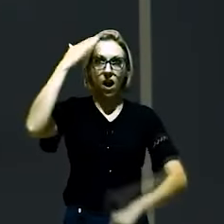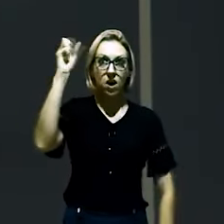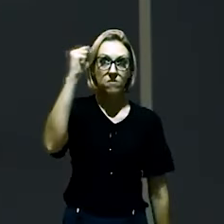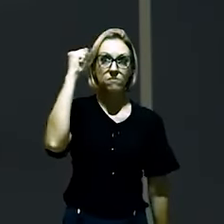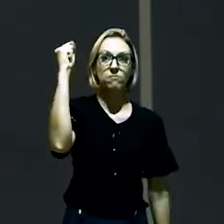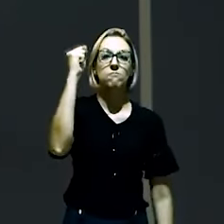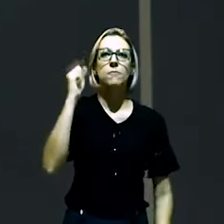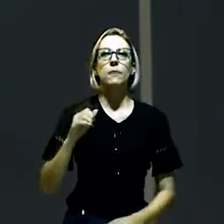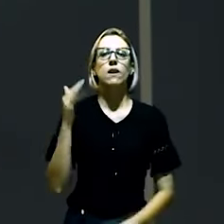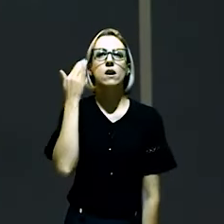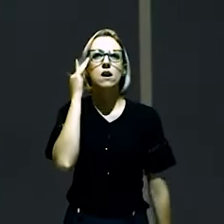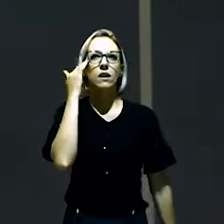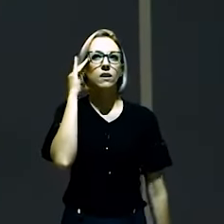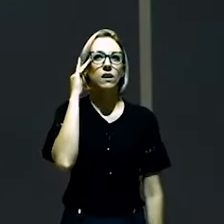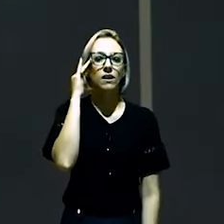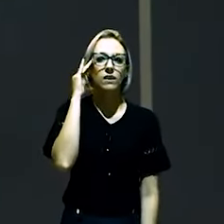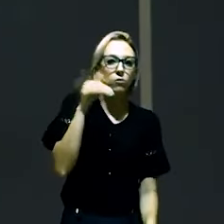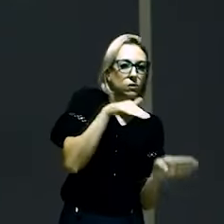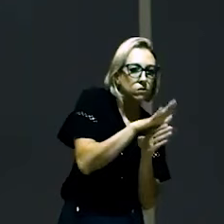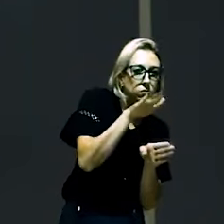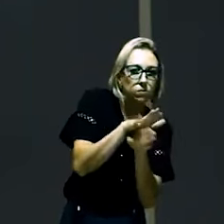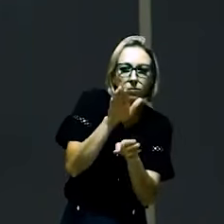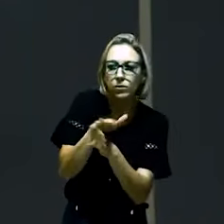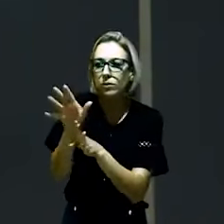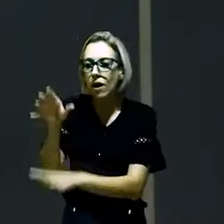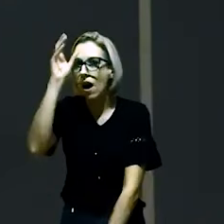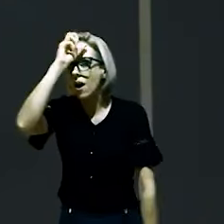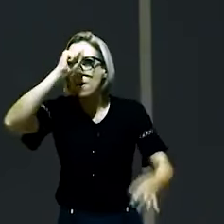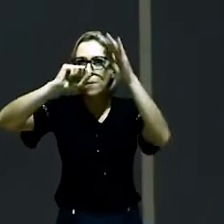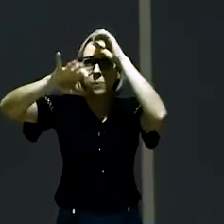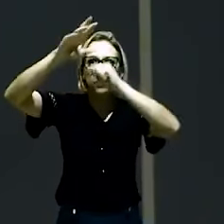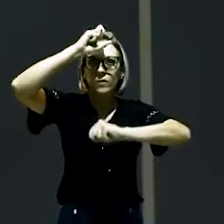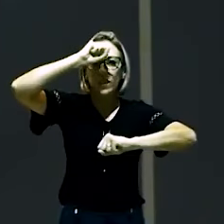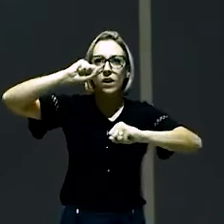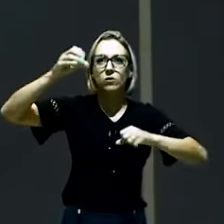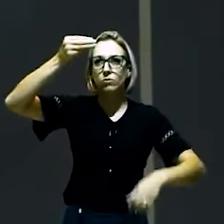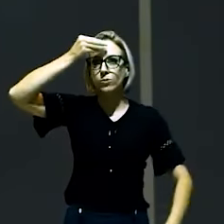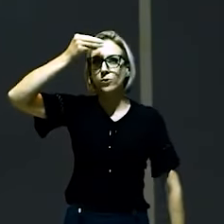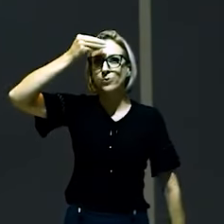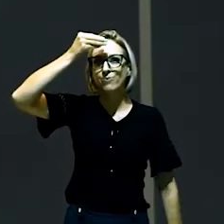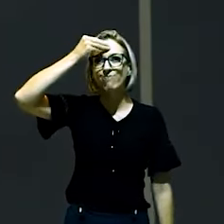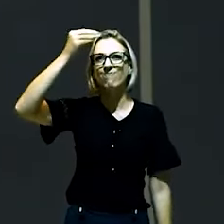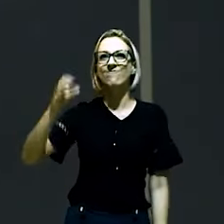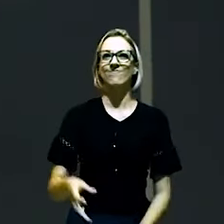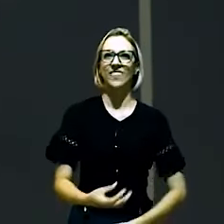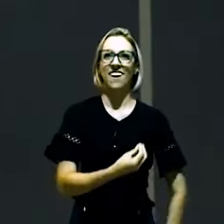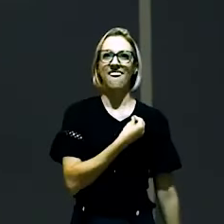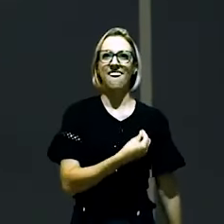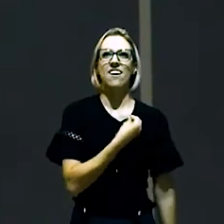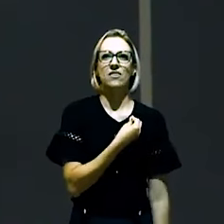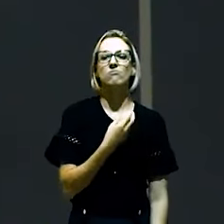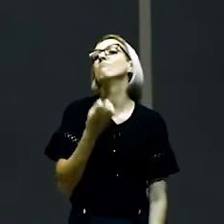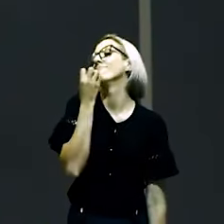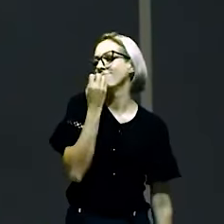entendermos e conseguirmos aplicar isso à nossa vida, eu já me dou por satisfeito.